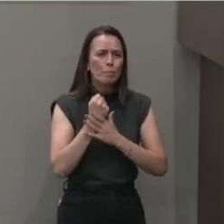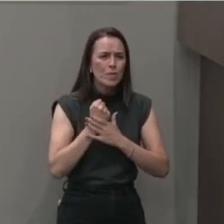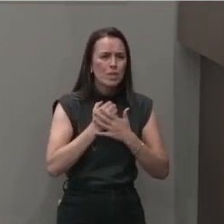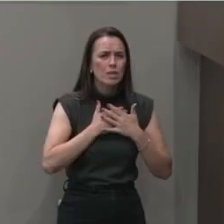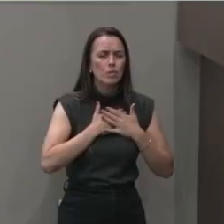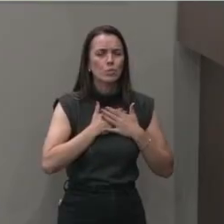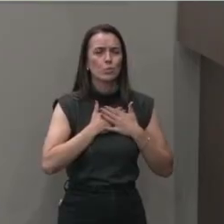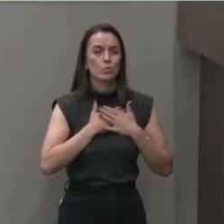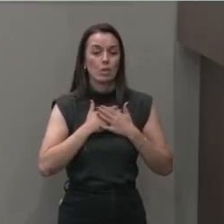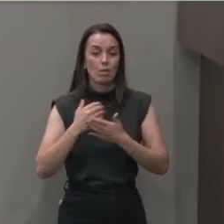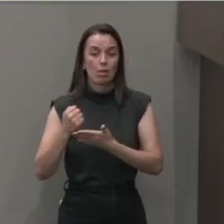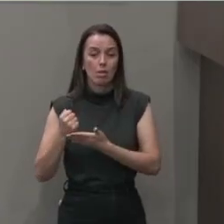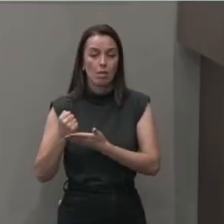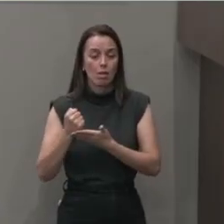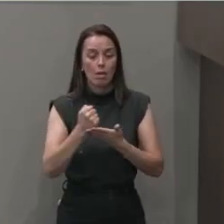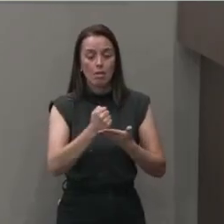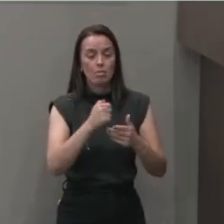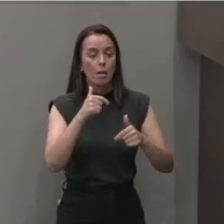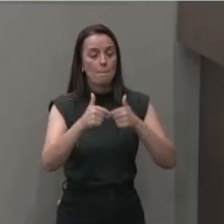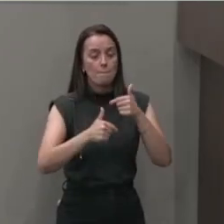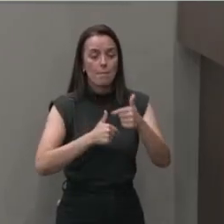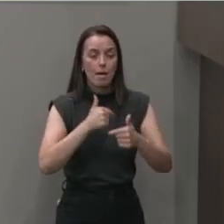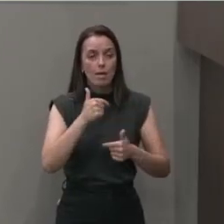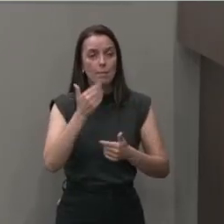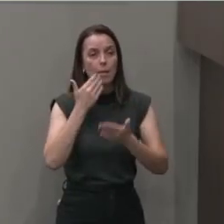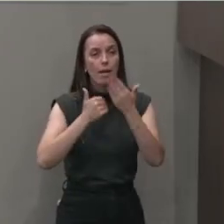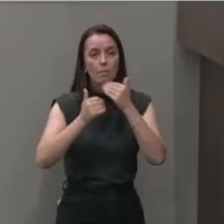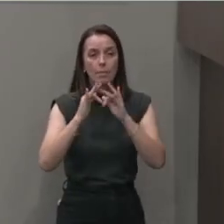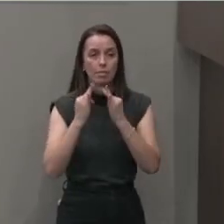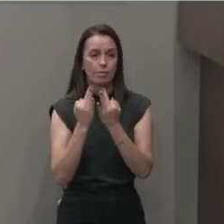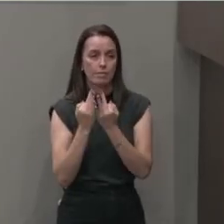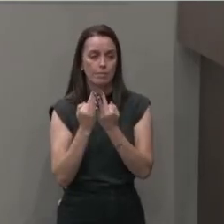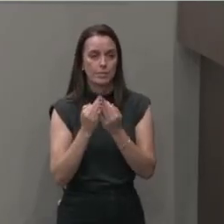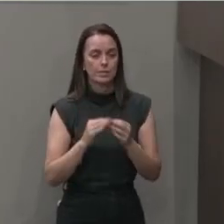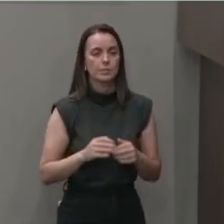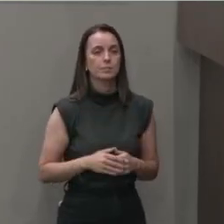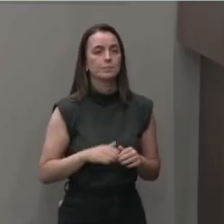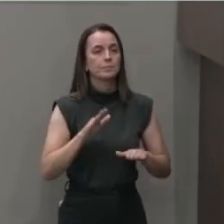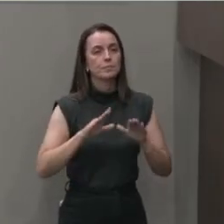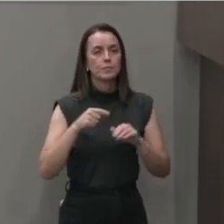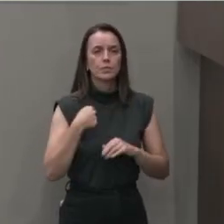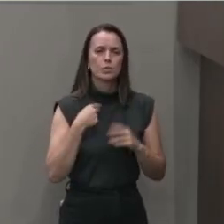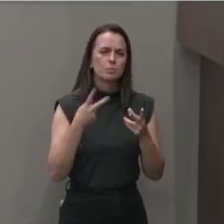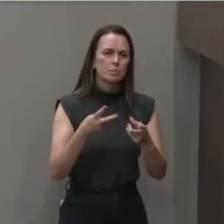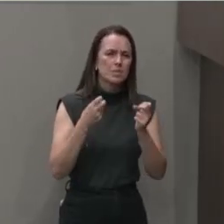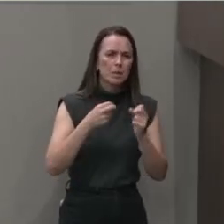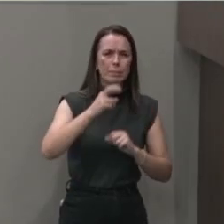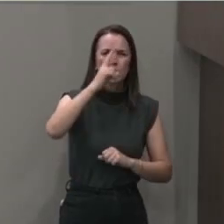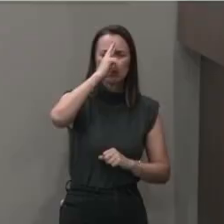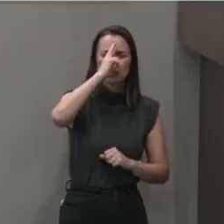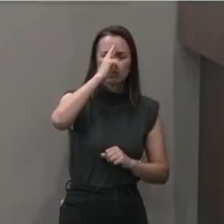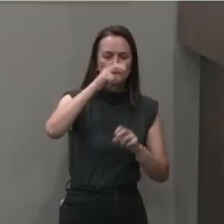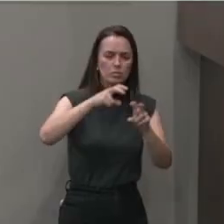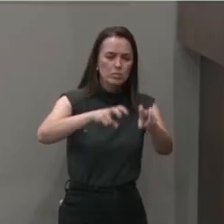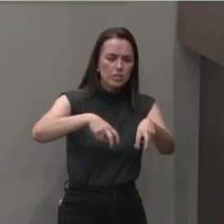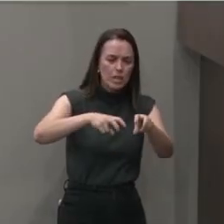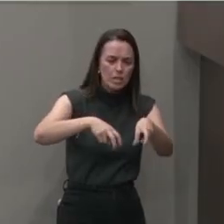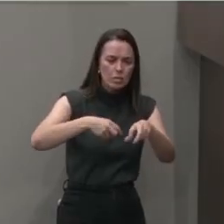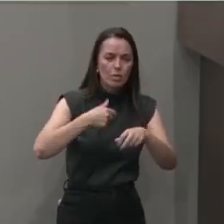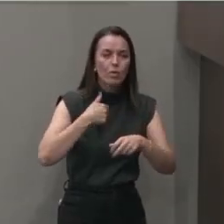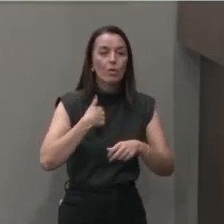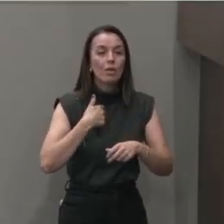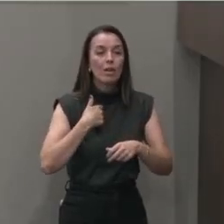suas famílias. E a gente observa aí, ao meio-dia, nos mais diferentes horários, lá no interior, eu me encontro